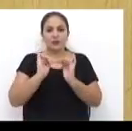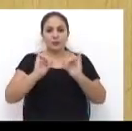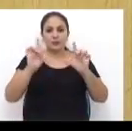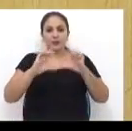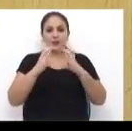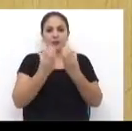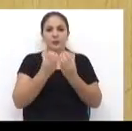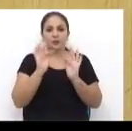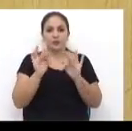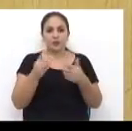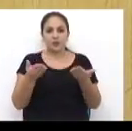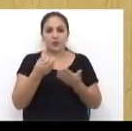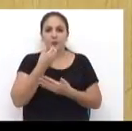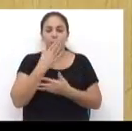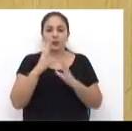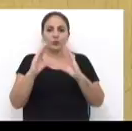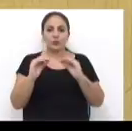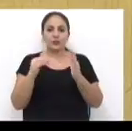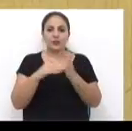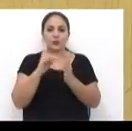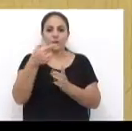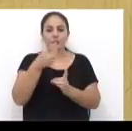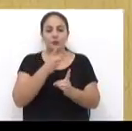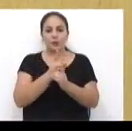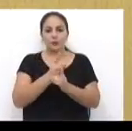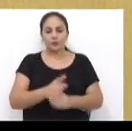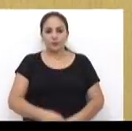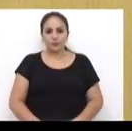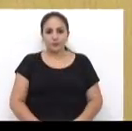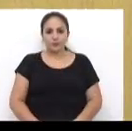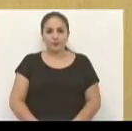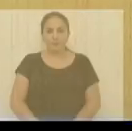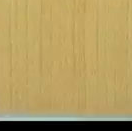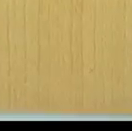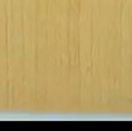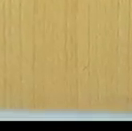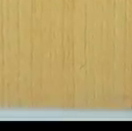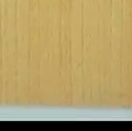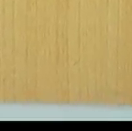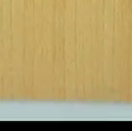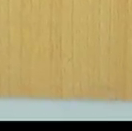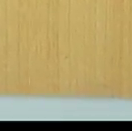O Jornal da Câmara termina aqui. Uma boa noite e até a nossa próxima edição.